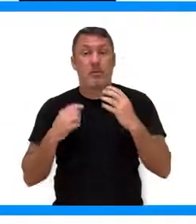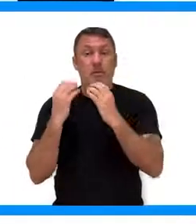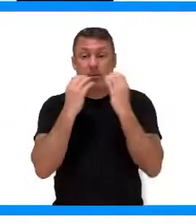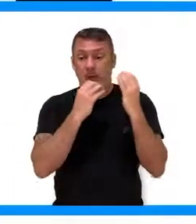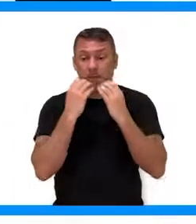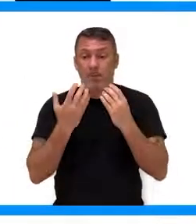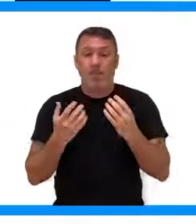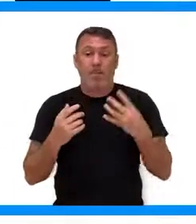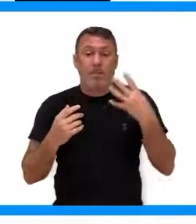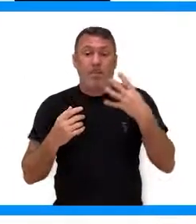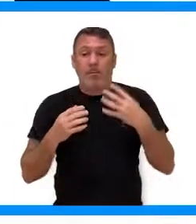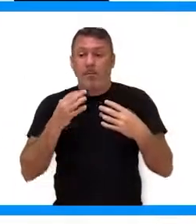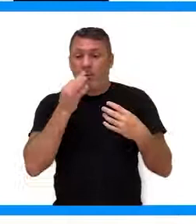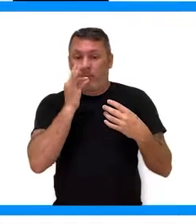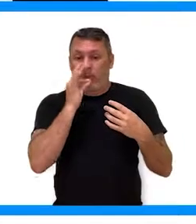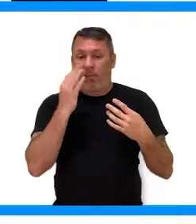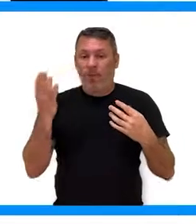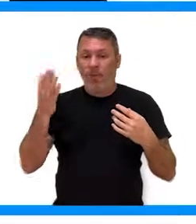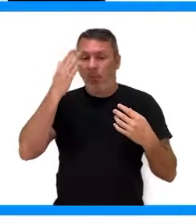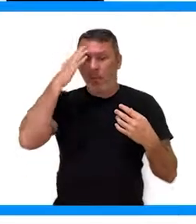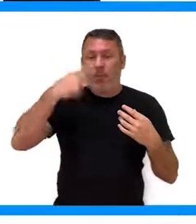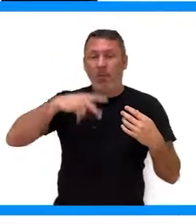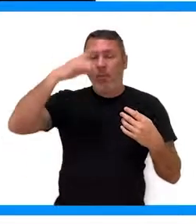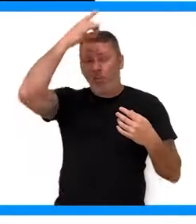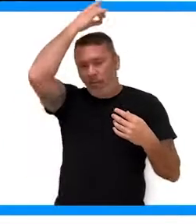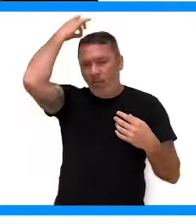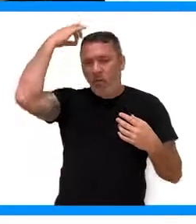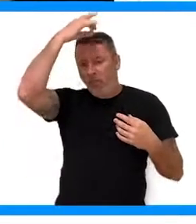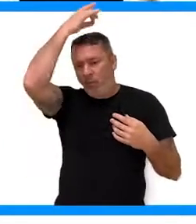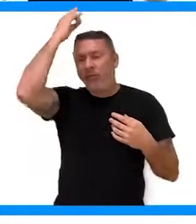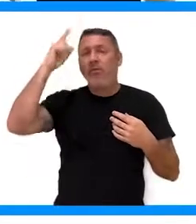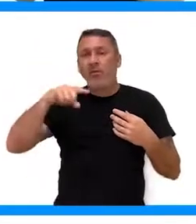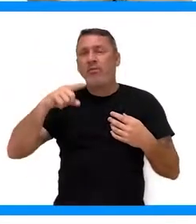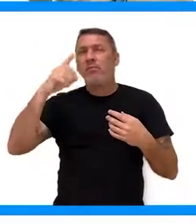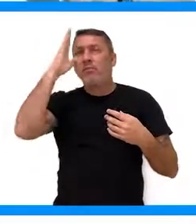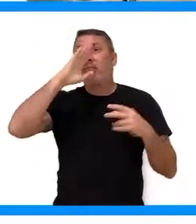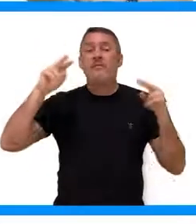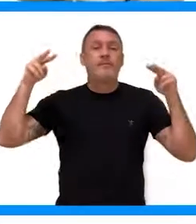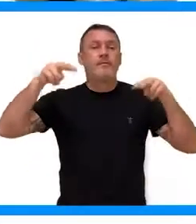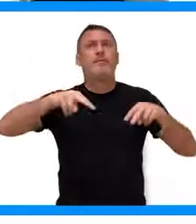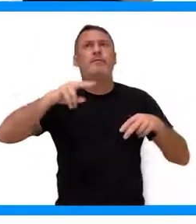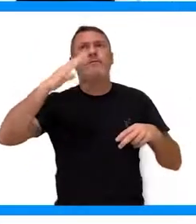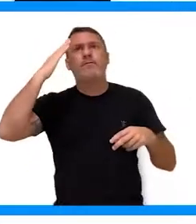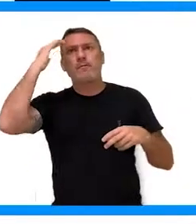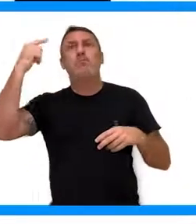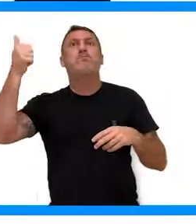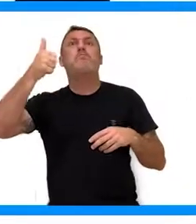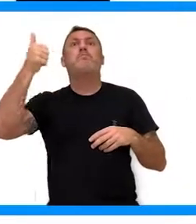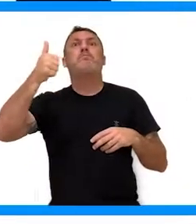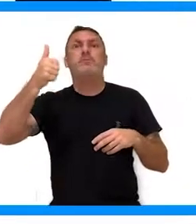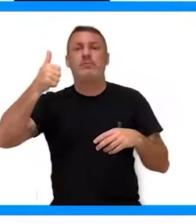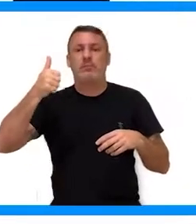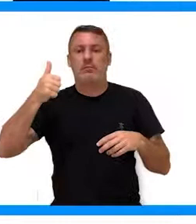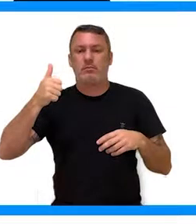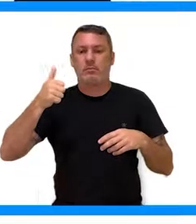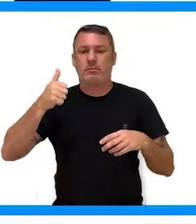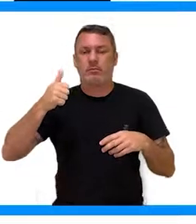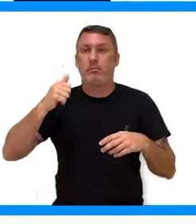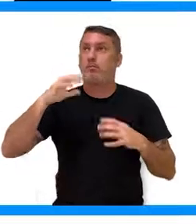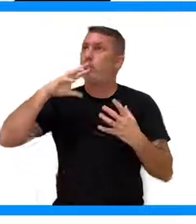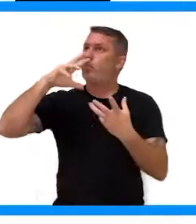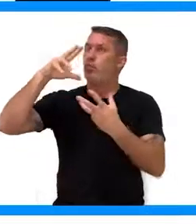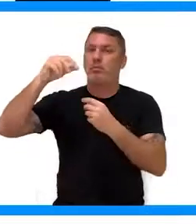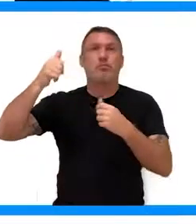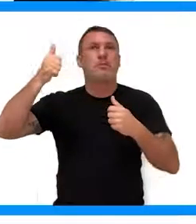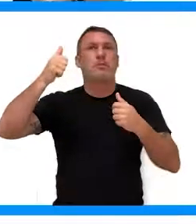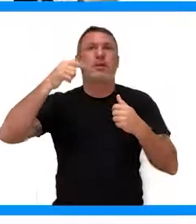o milho, o café, o Espírito Santo, o nosso estado, ele é destaque, nacional e, na verdade, até